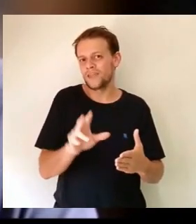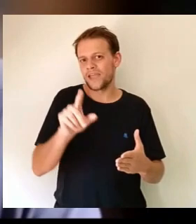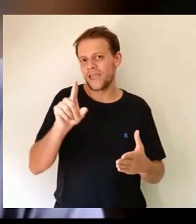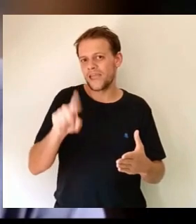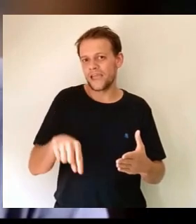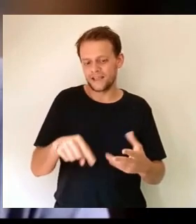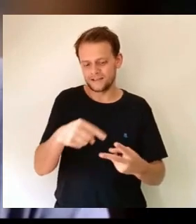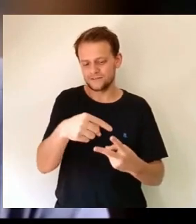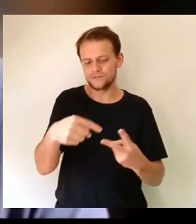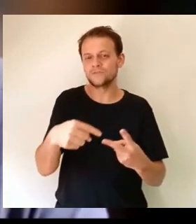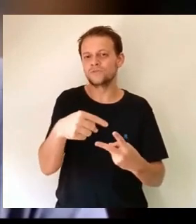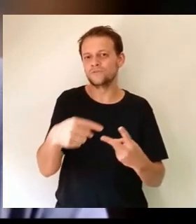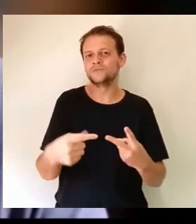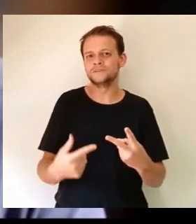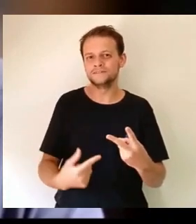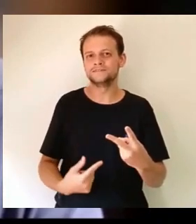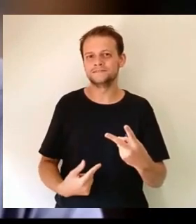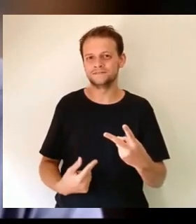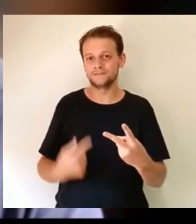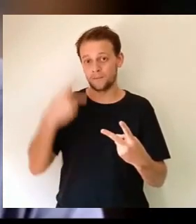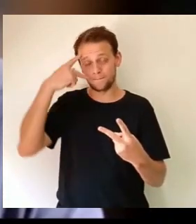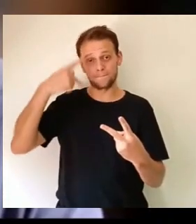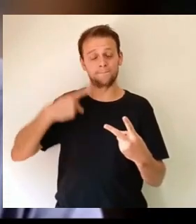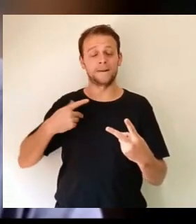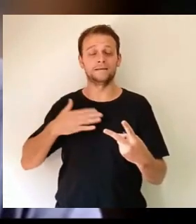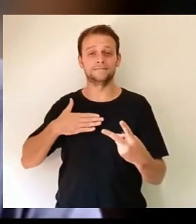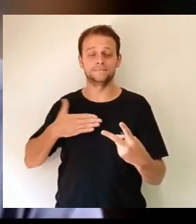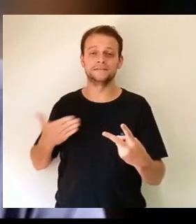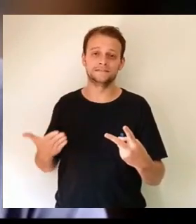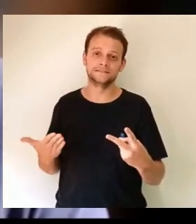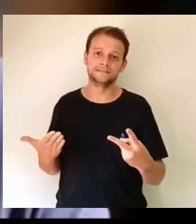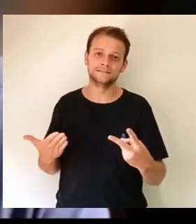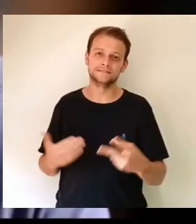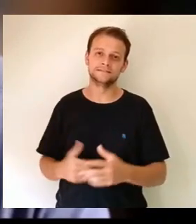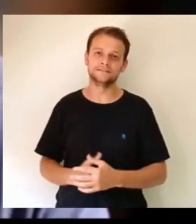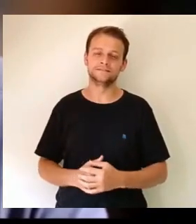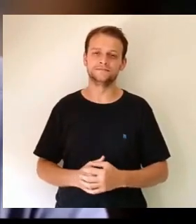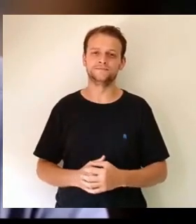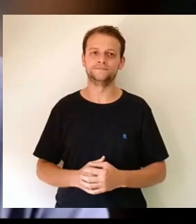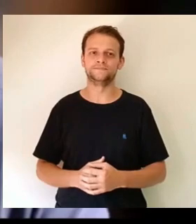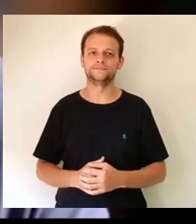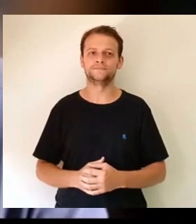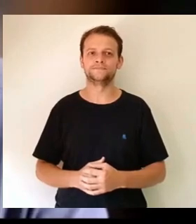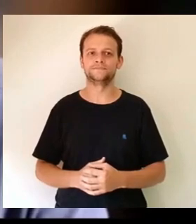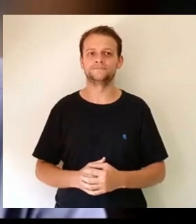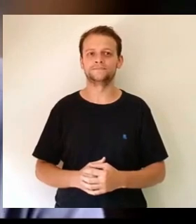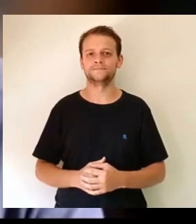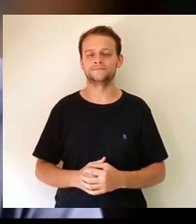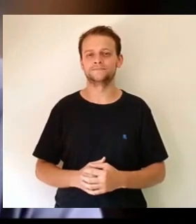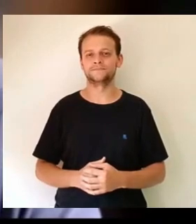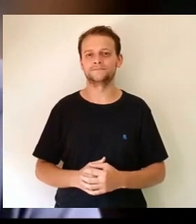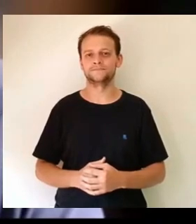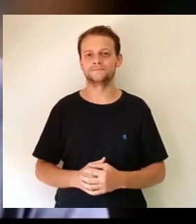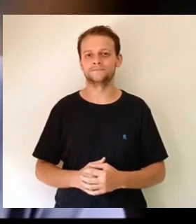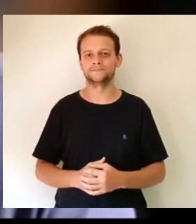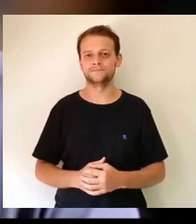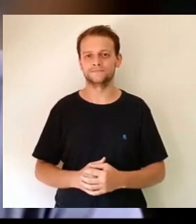né, eu vejo que são basicamente dois, assim, para mim, né, assim,